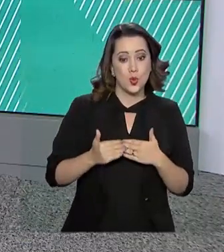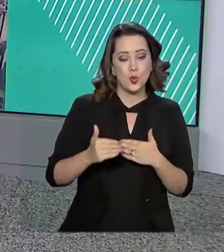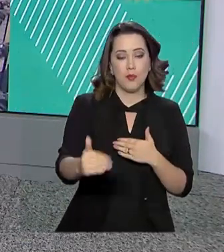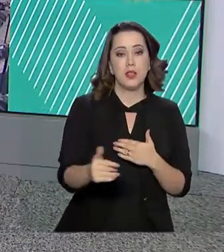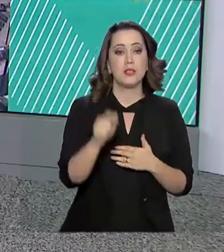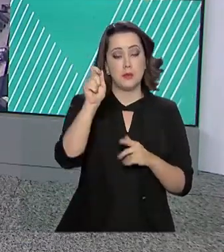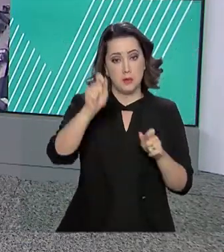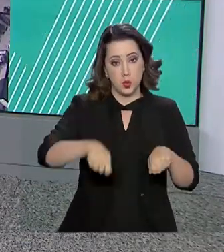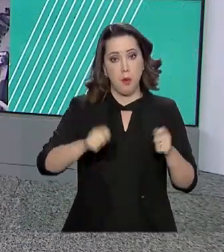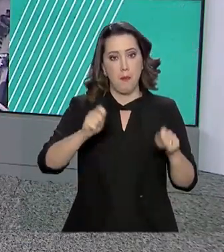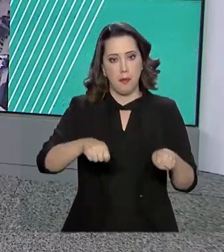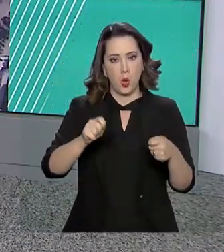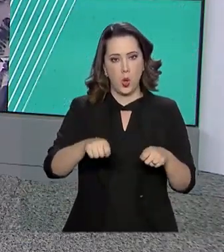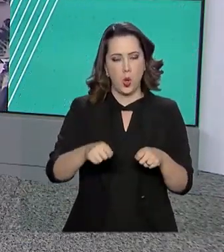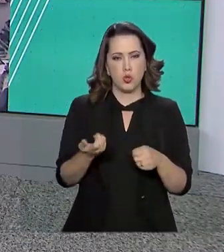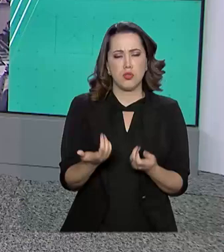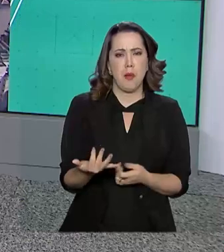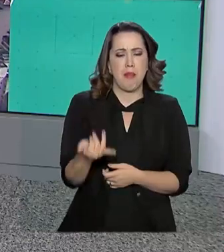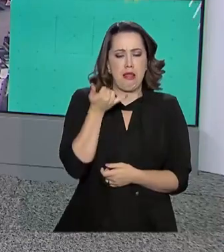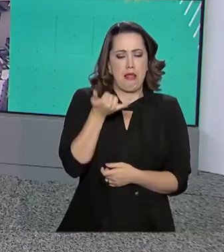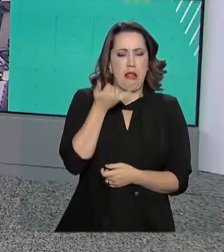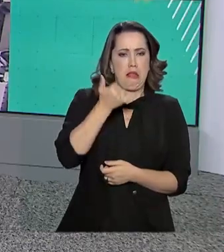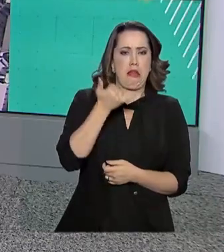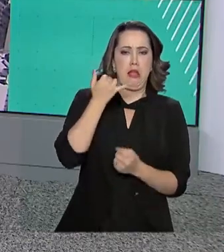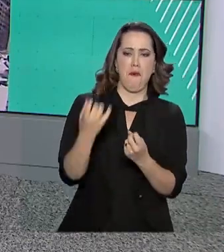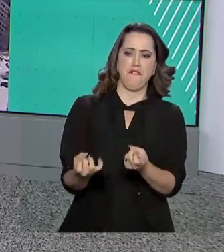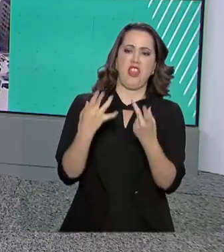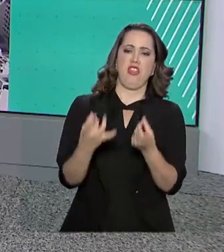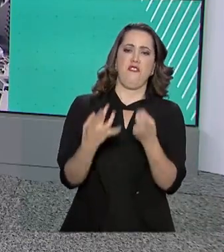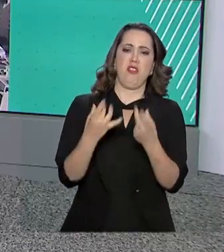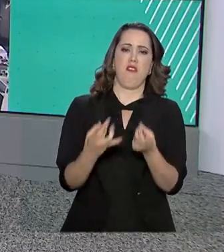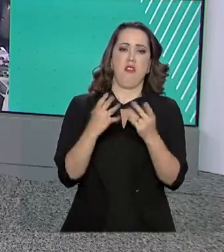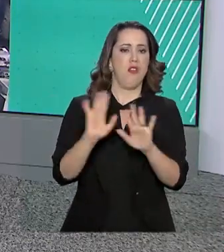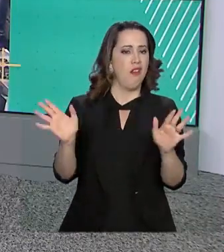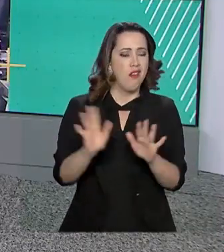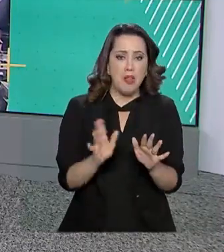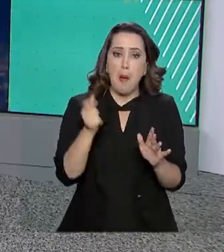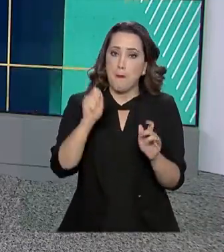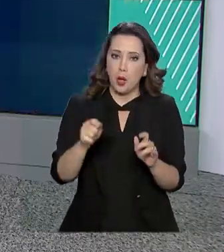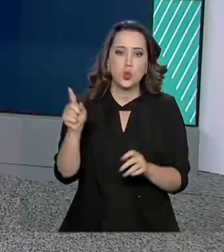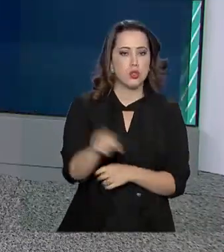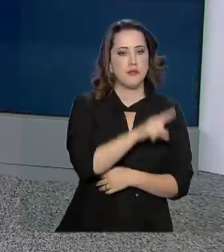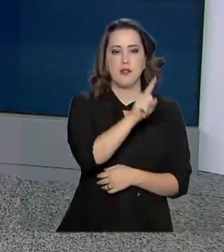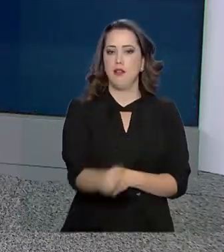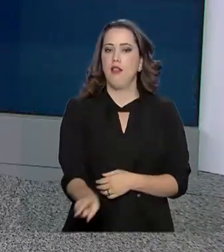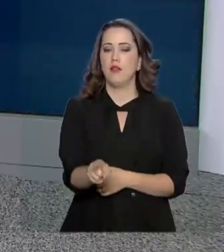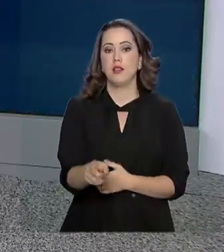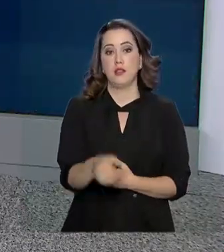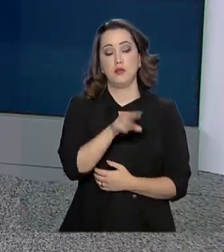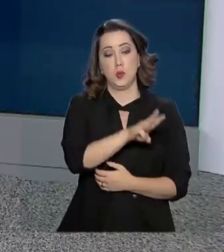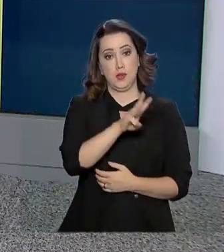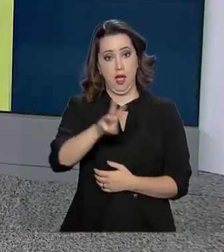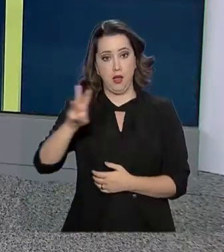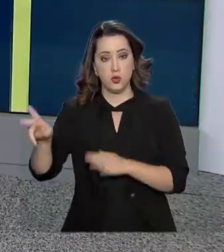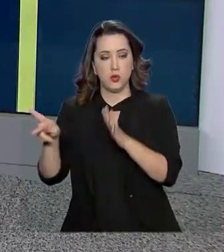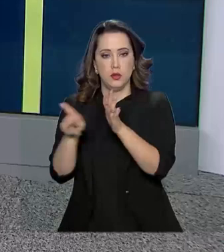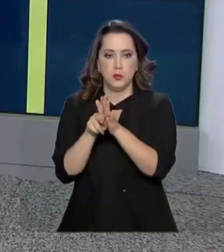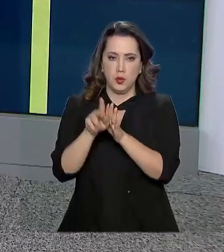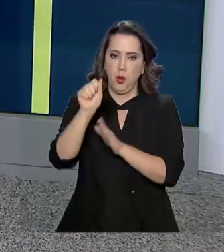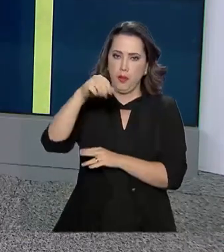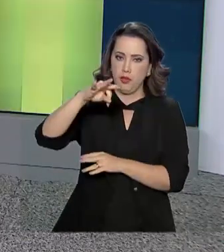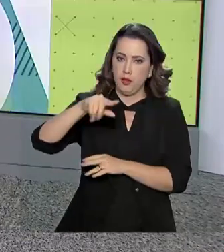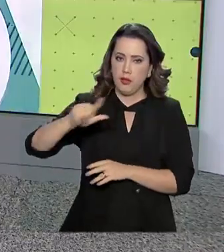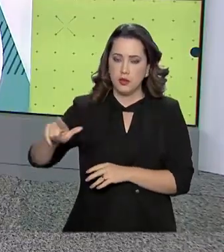telemarketing. A Anatel criou um site que impede chamadas para vendas das principais operadoras de telecomunicações. É só pedir a